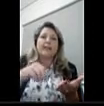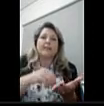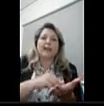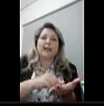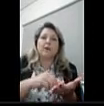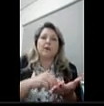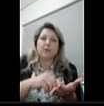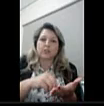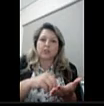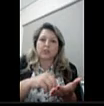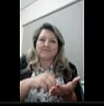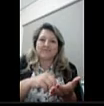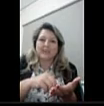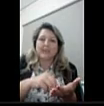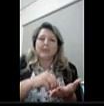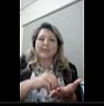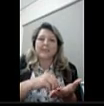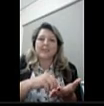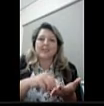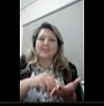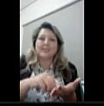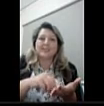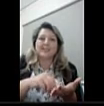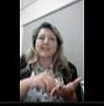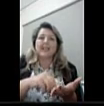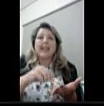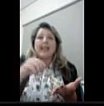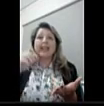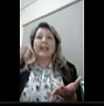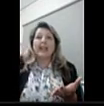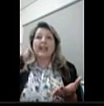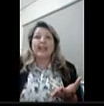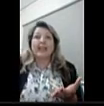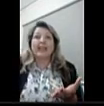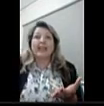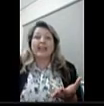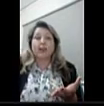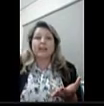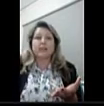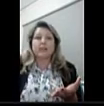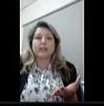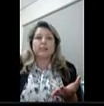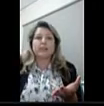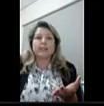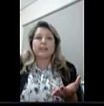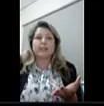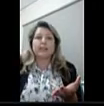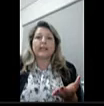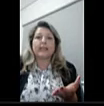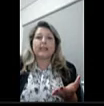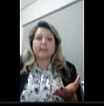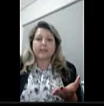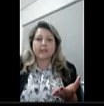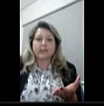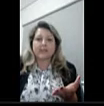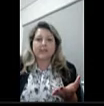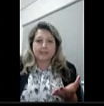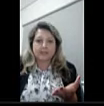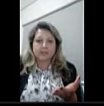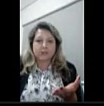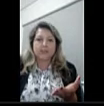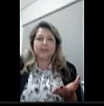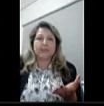vai anotar hoje, muitas vezes. E, na hora que chegar no dia 30, ele não fez o